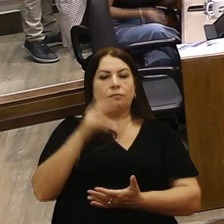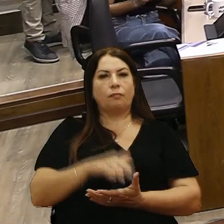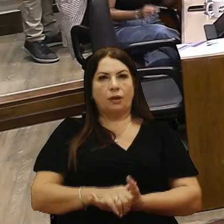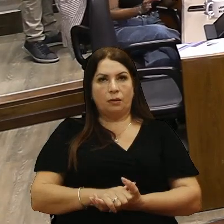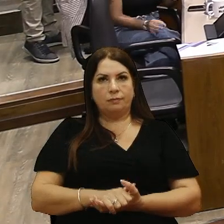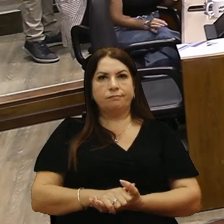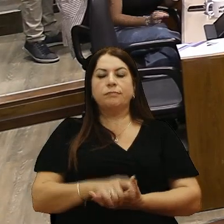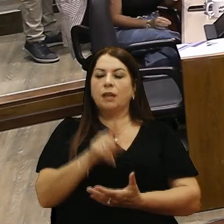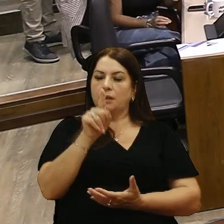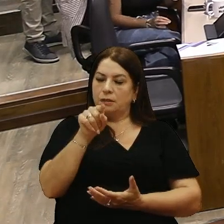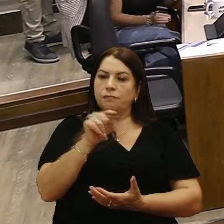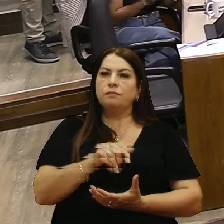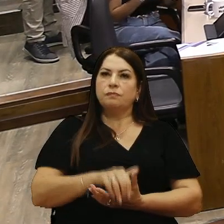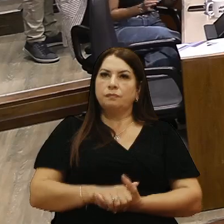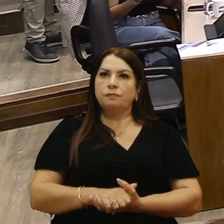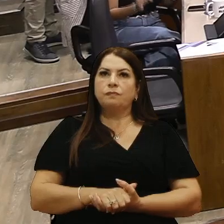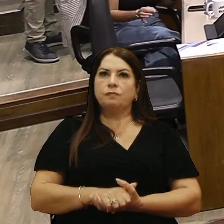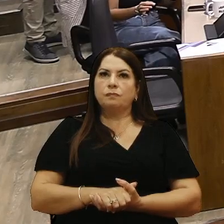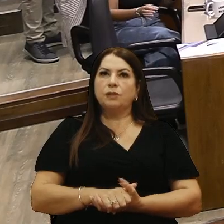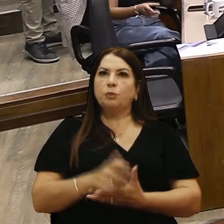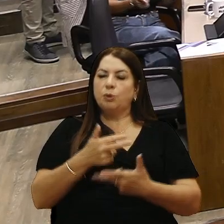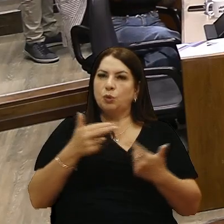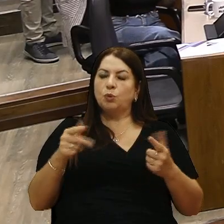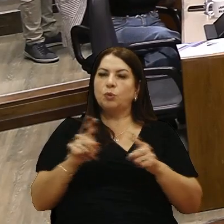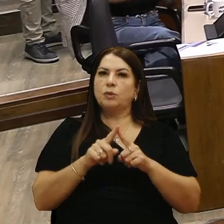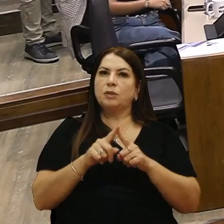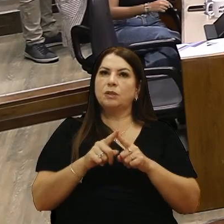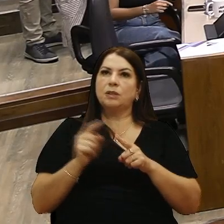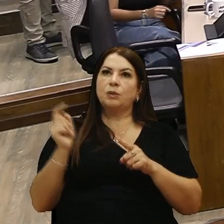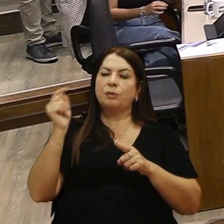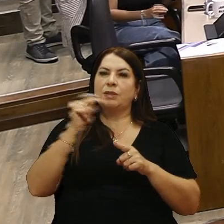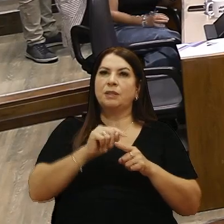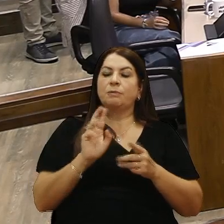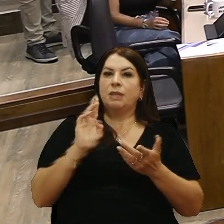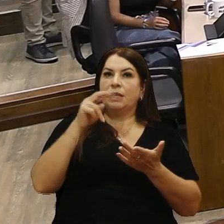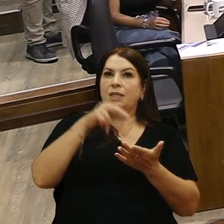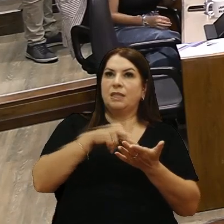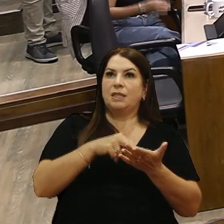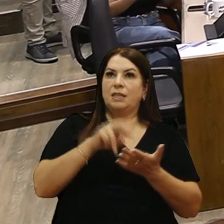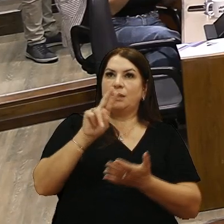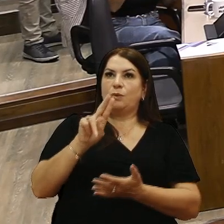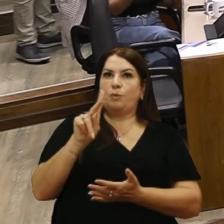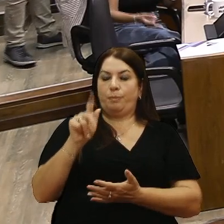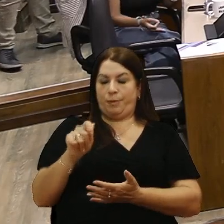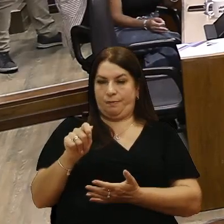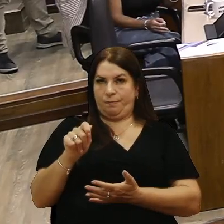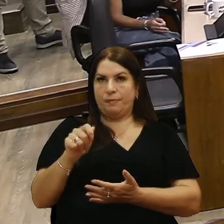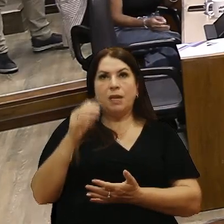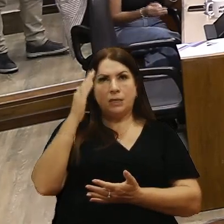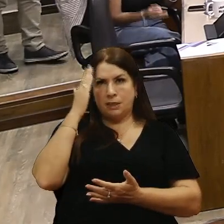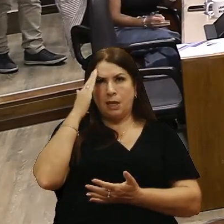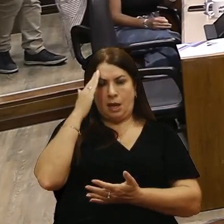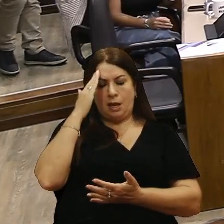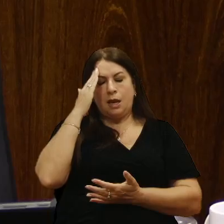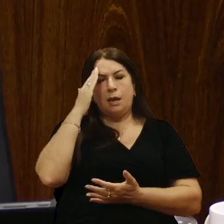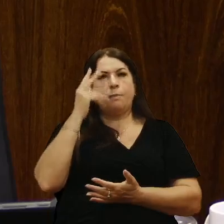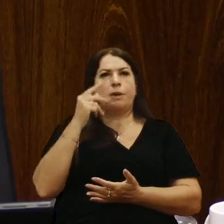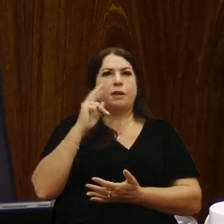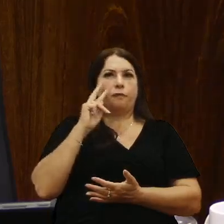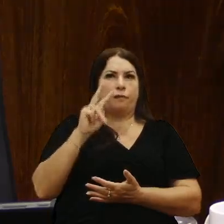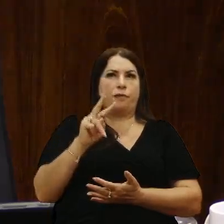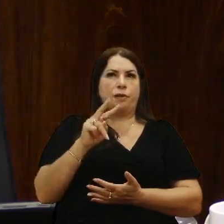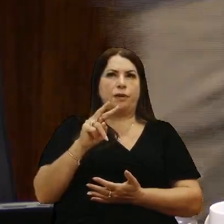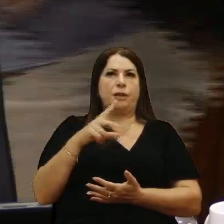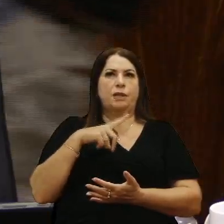É exatamente isso. Uma das coisas que eu ia trazer é para essa realidade das UPAs. A gente sabe o que a gente enfrentou, abriu